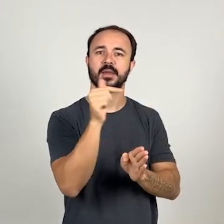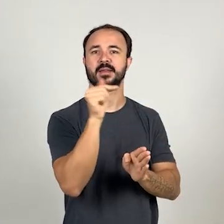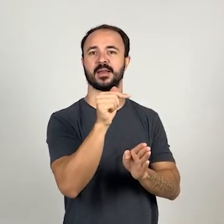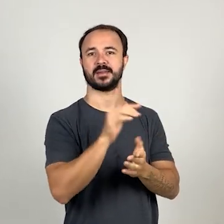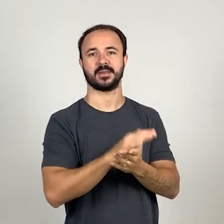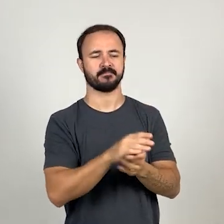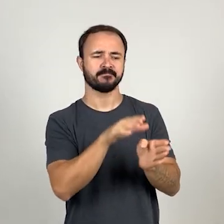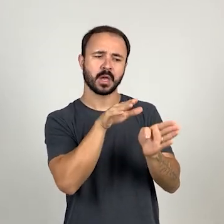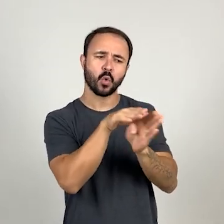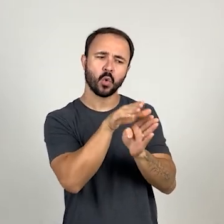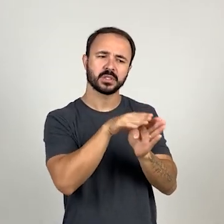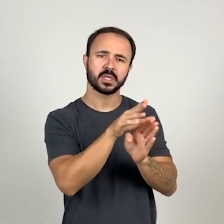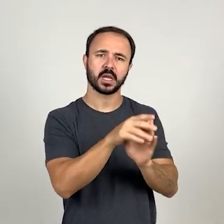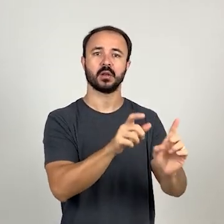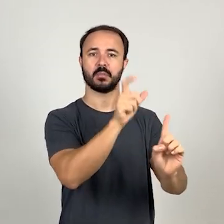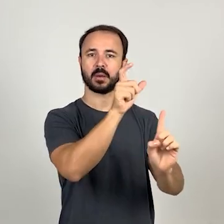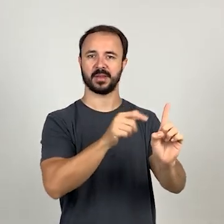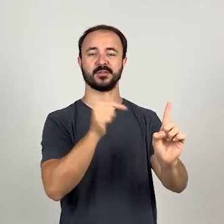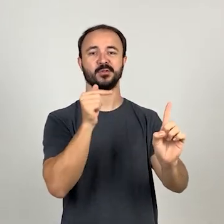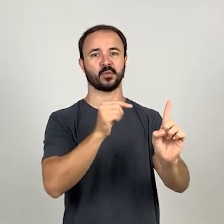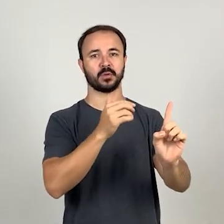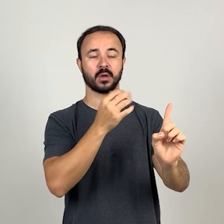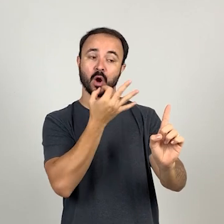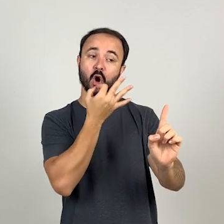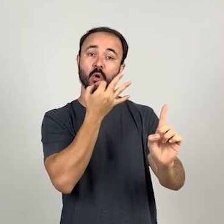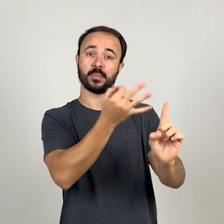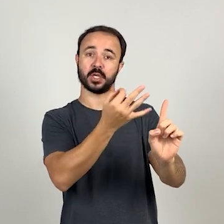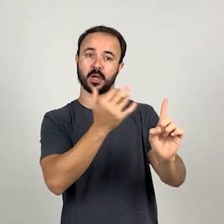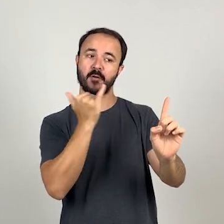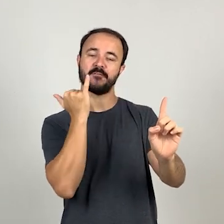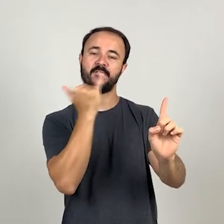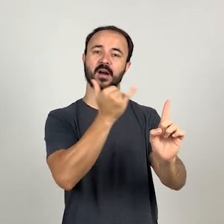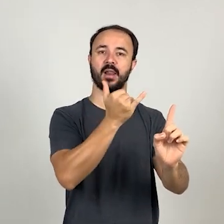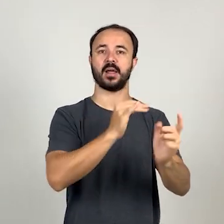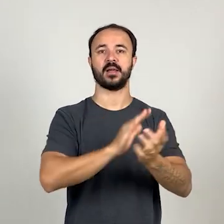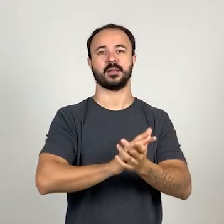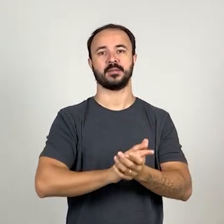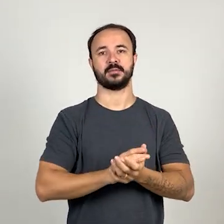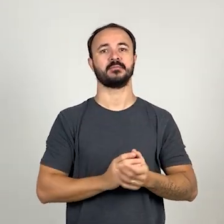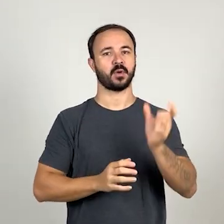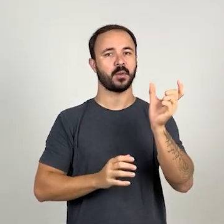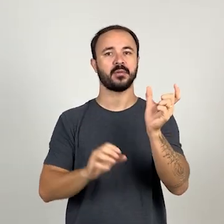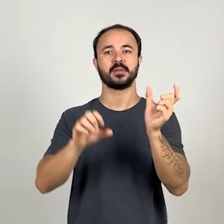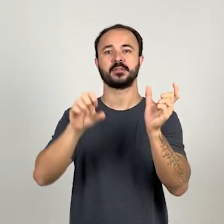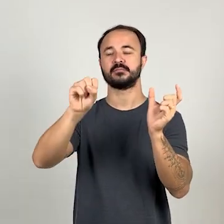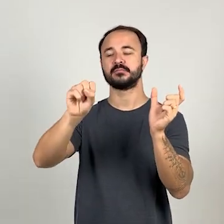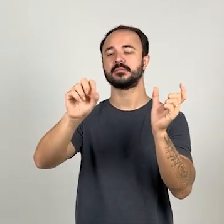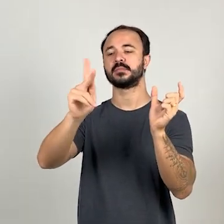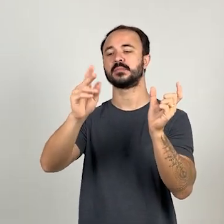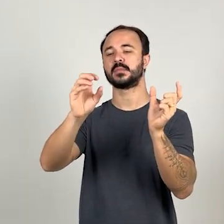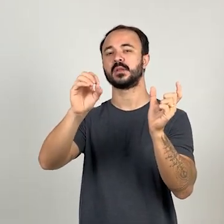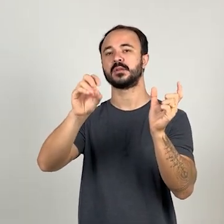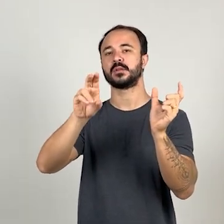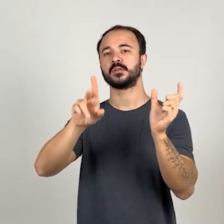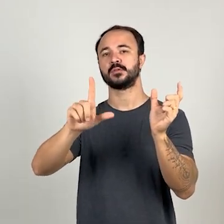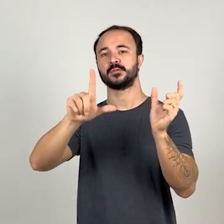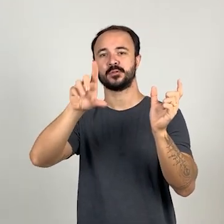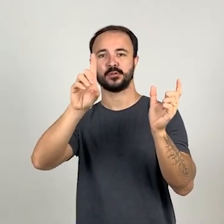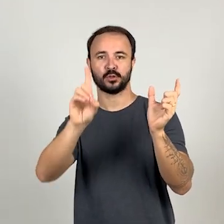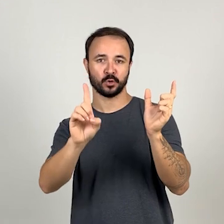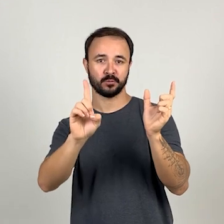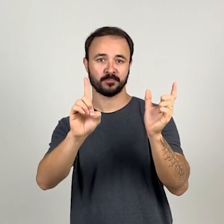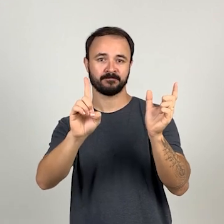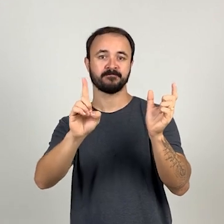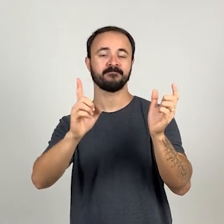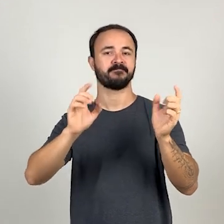dar um conselho, uma sugestão, you should, ought to, had better, study more. Então eu posso escolher